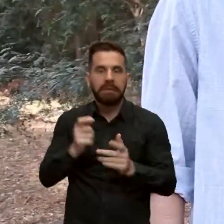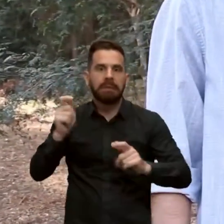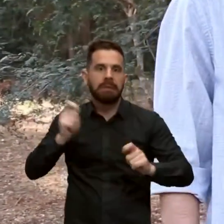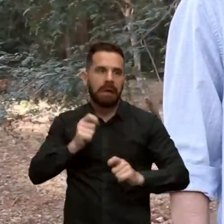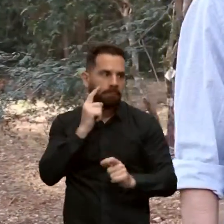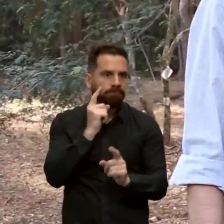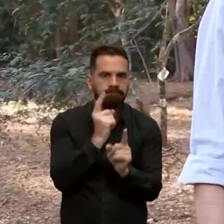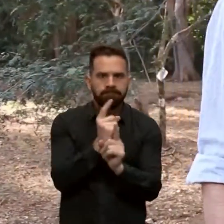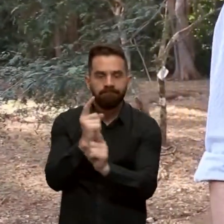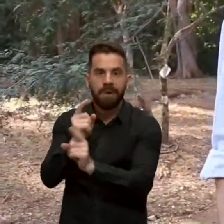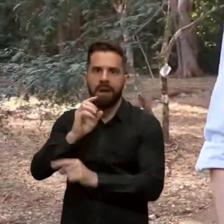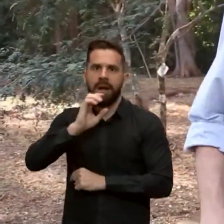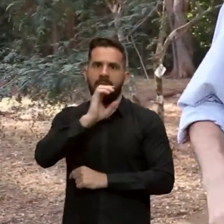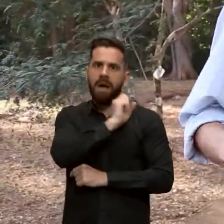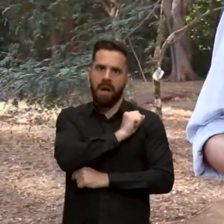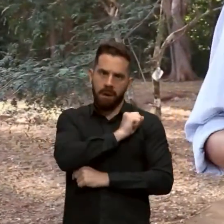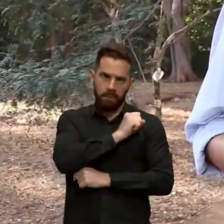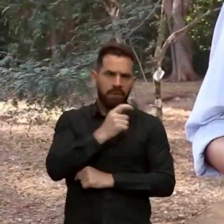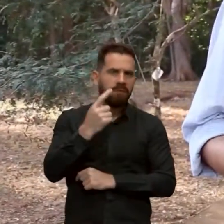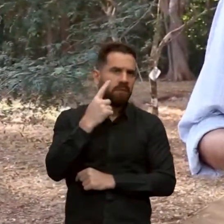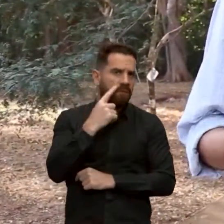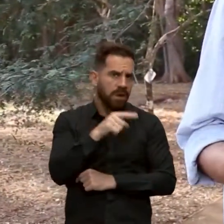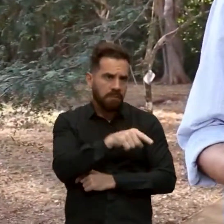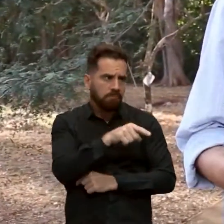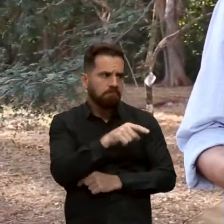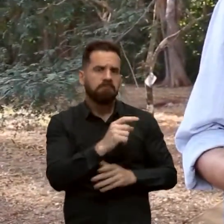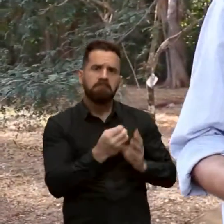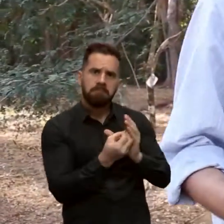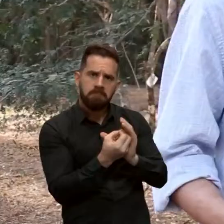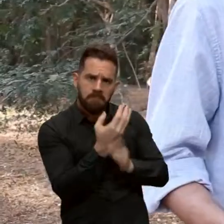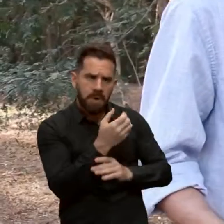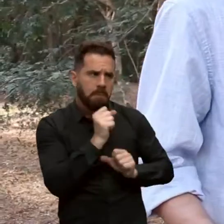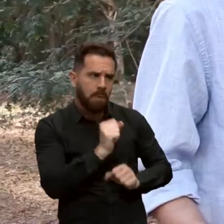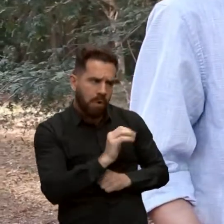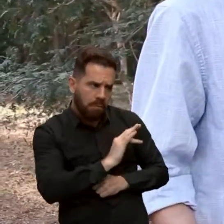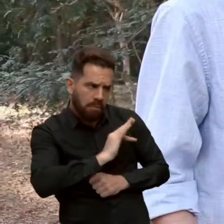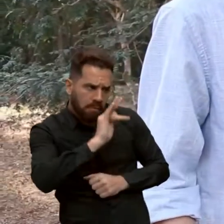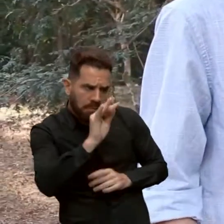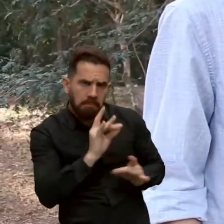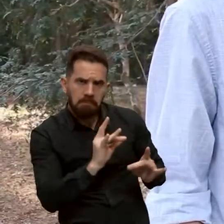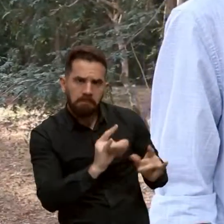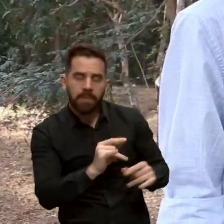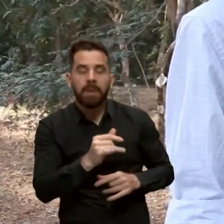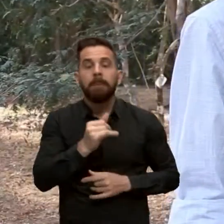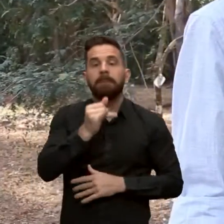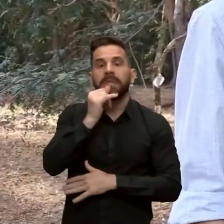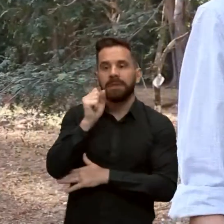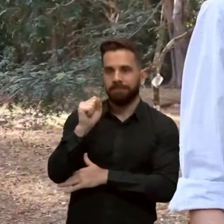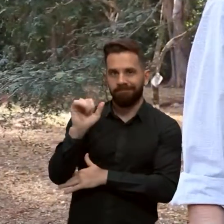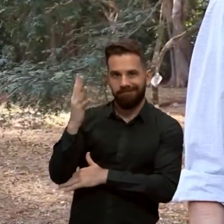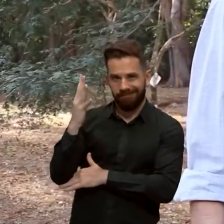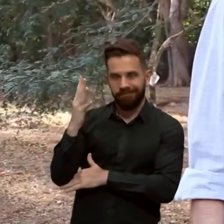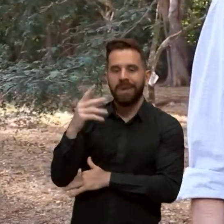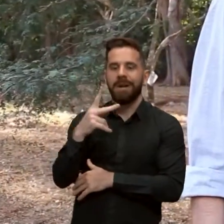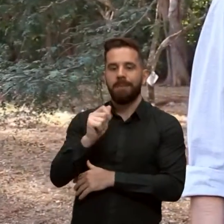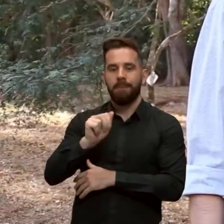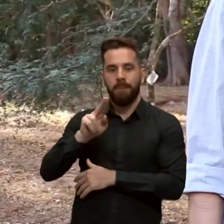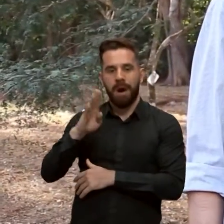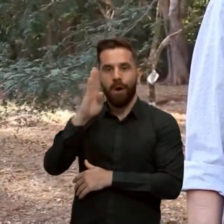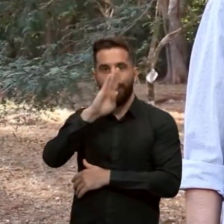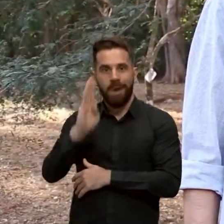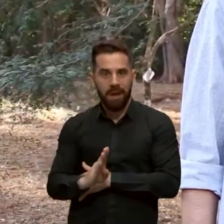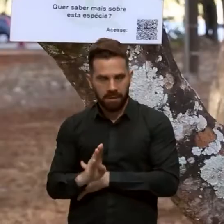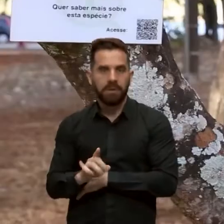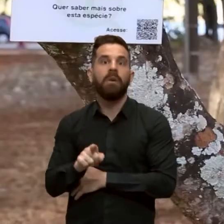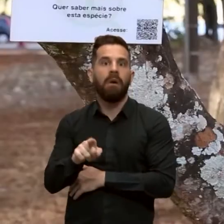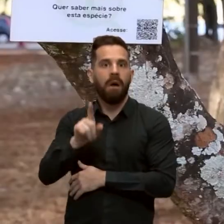as espécies ameaçadas. É como se fosse uma triagem. O pau-brasil é uma dessas espécies que corre perigo de